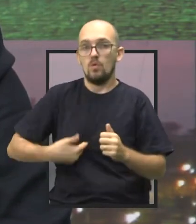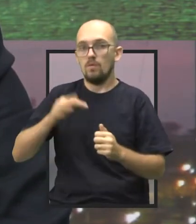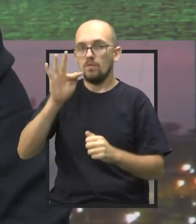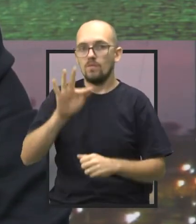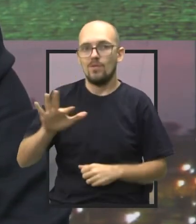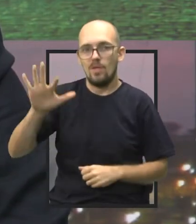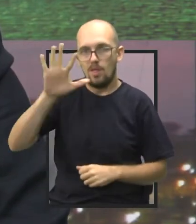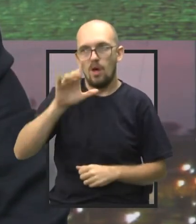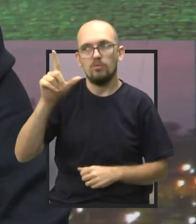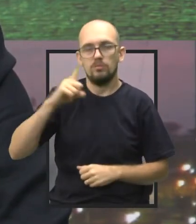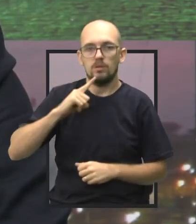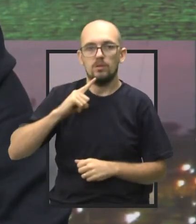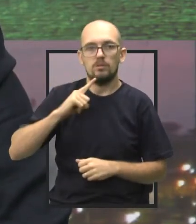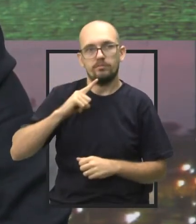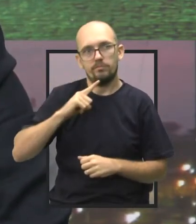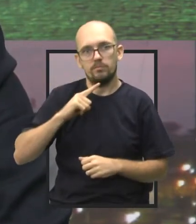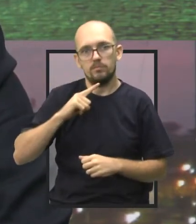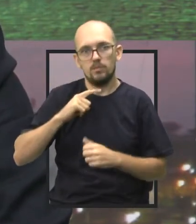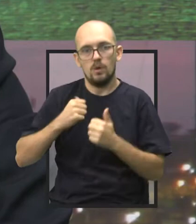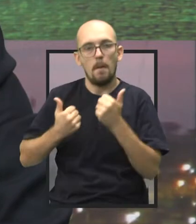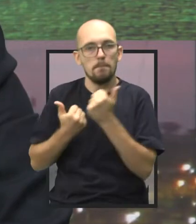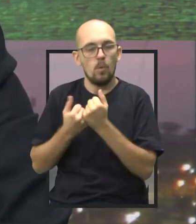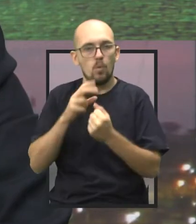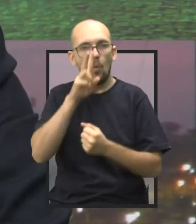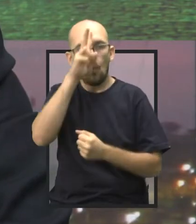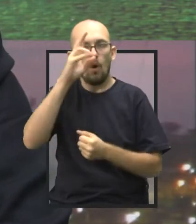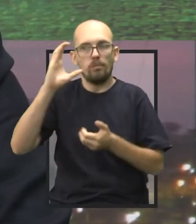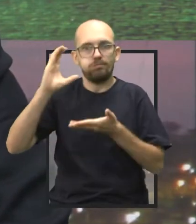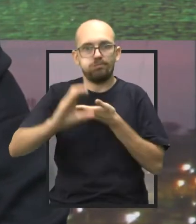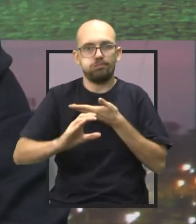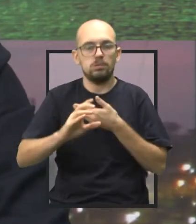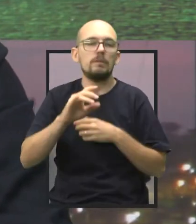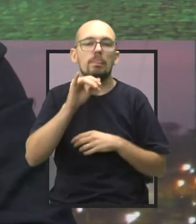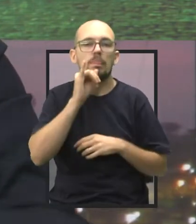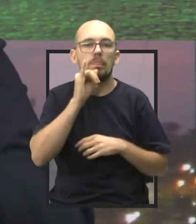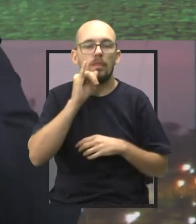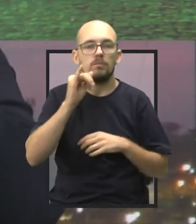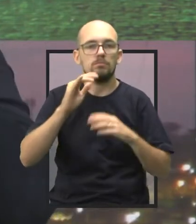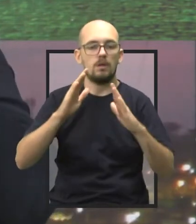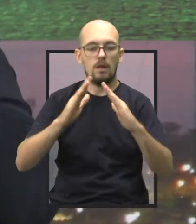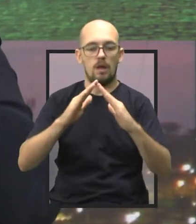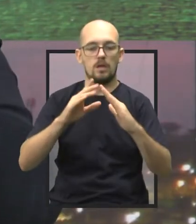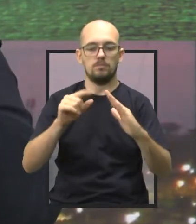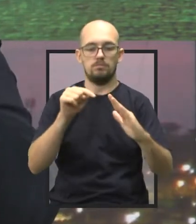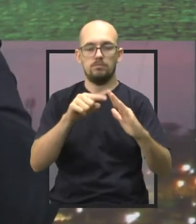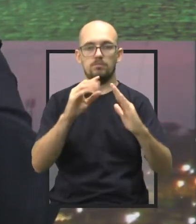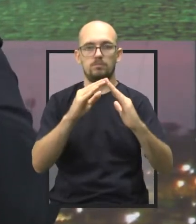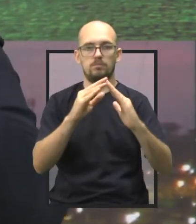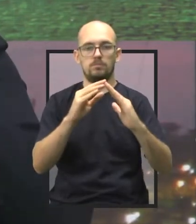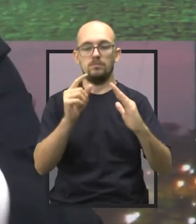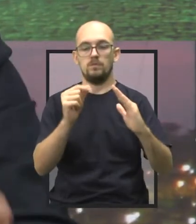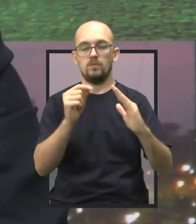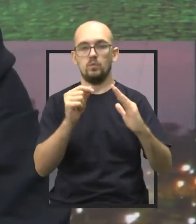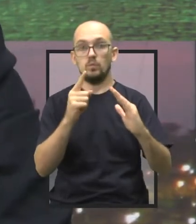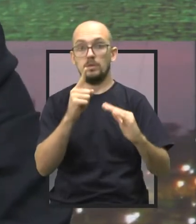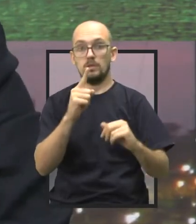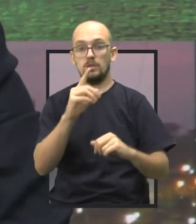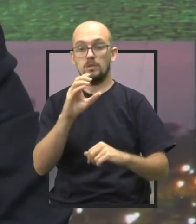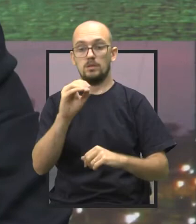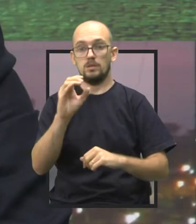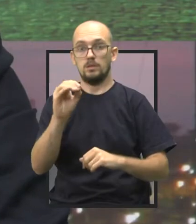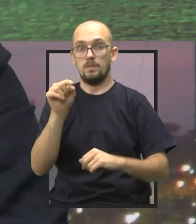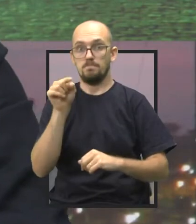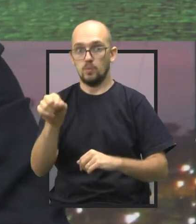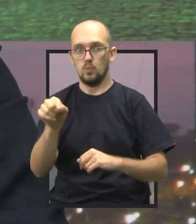pelo número de subsídios ser gigantesco, a pessoa, por exemplo, uma casa que vai custar R$ 100.000, ela pagará